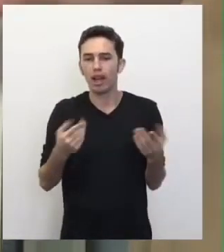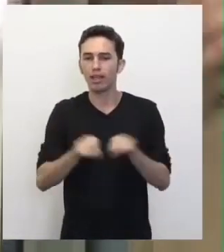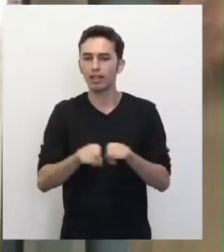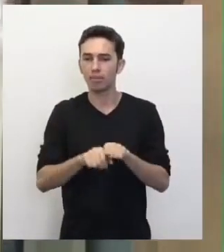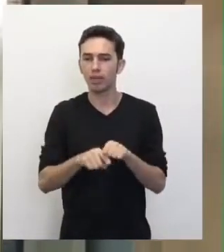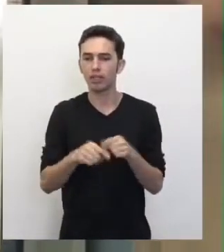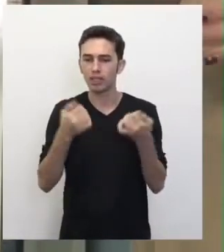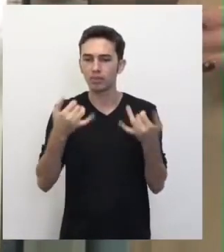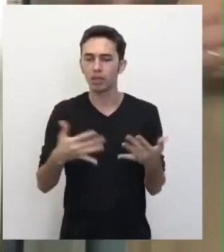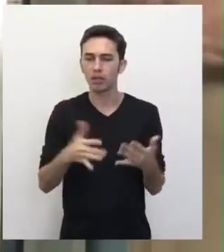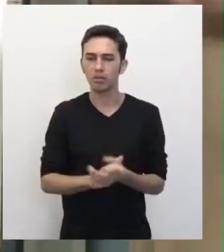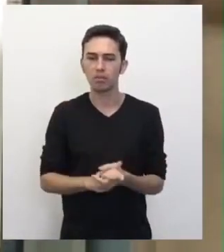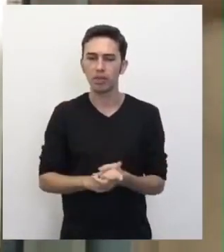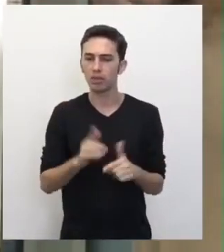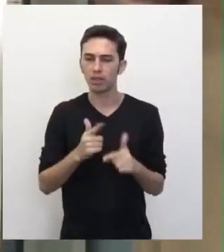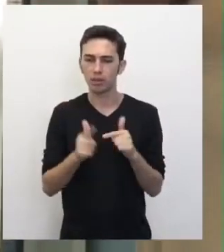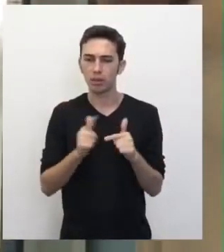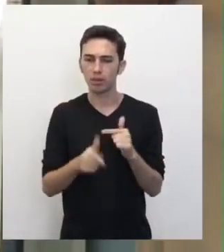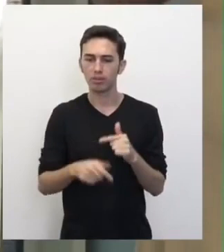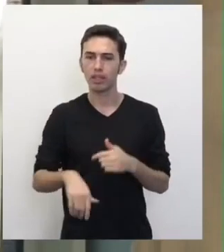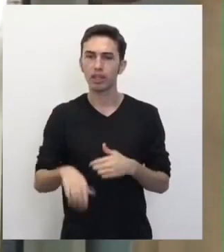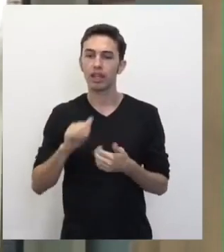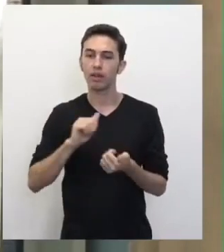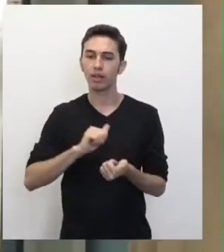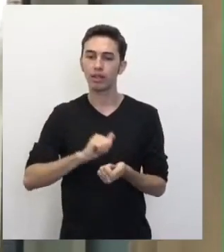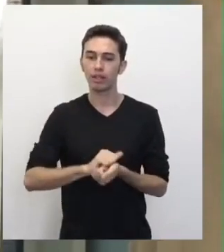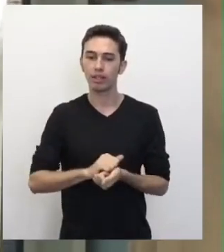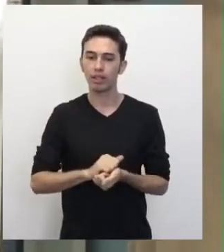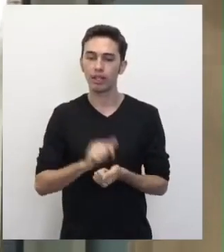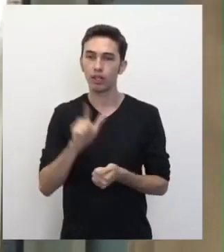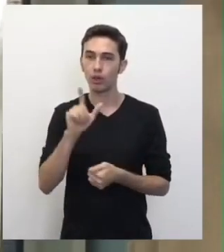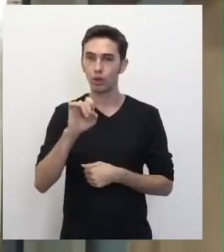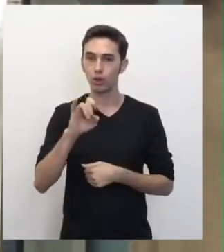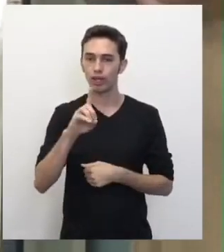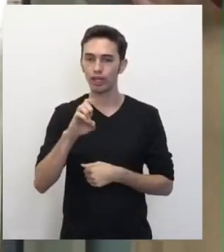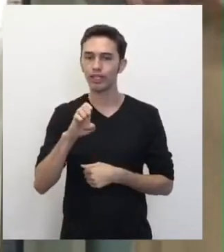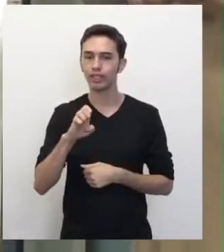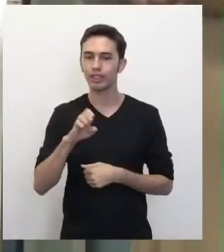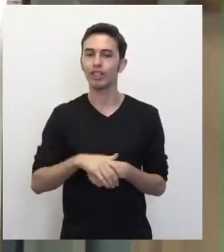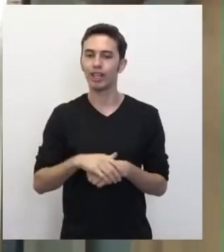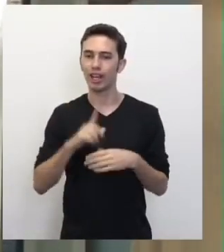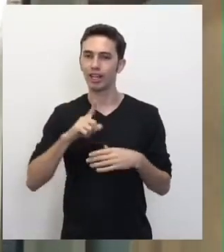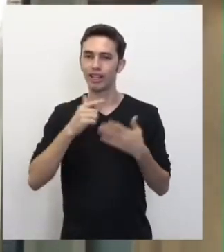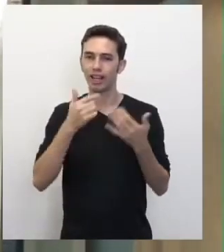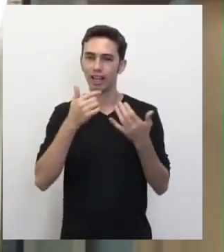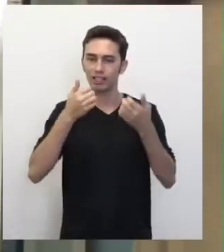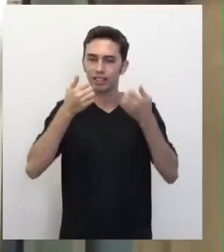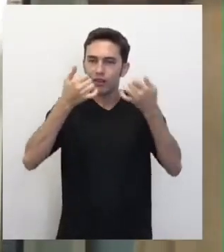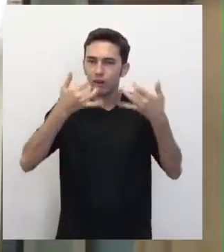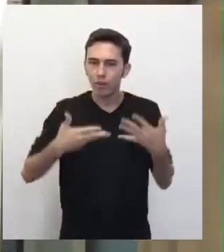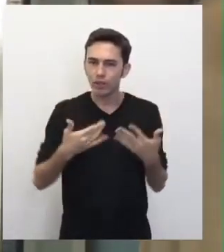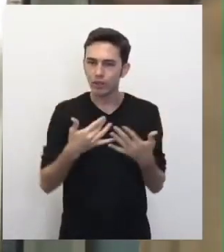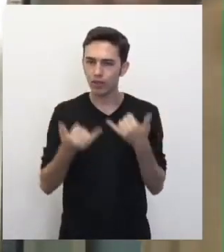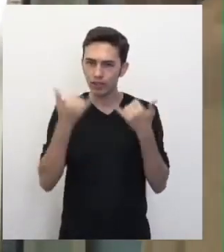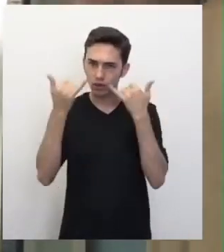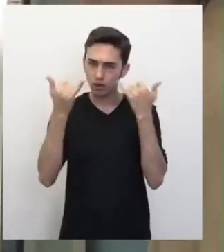antes. Mas não tem problema. A gente tem que entender que o lead traz todas essas informações, que é do que se trata realmente a nossa notícia. O que ela vai